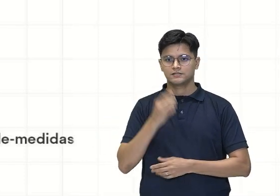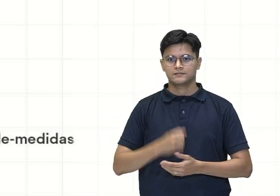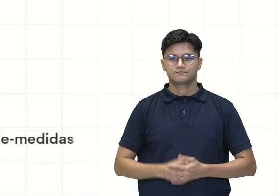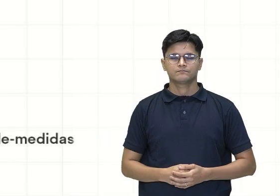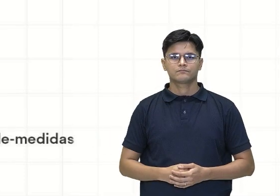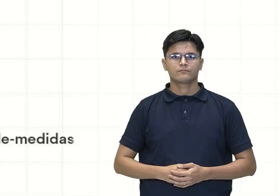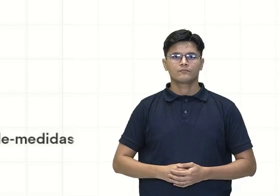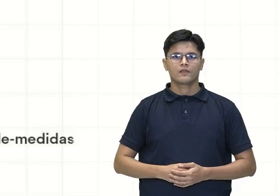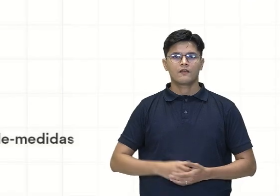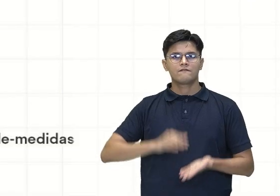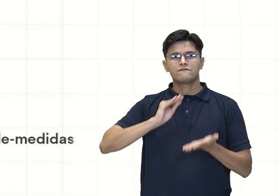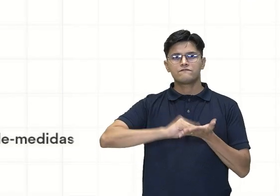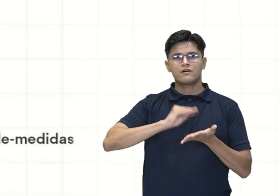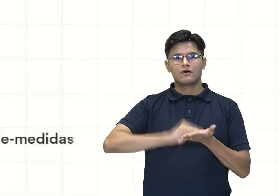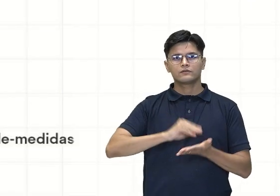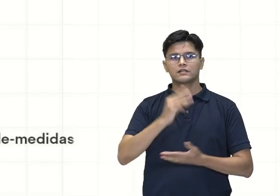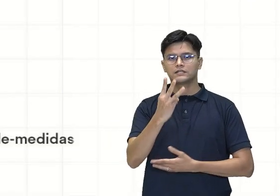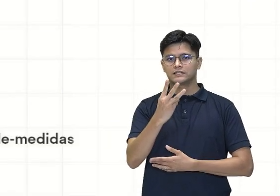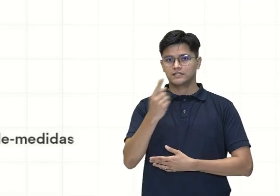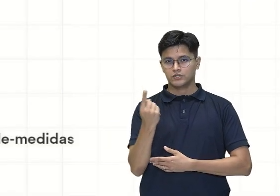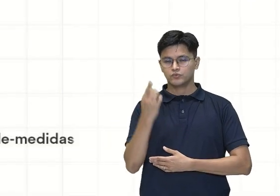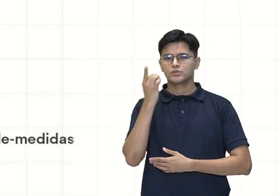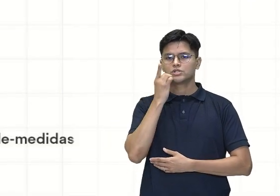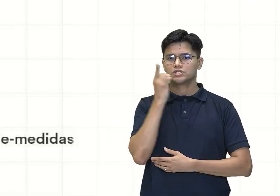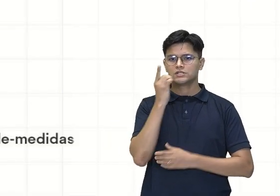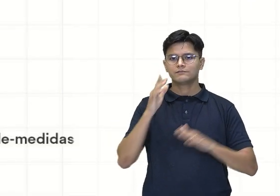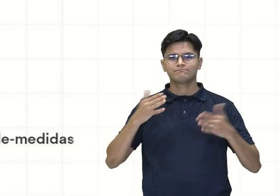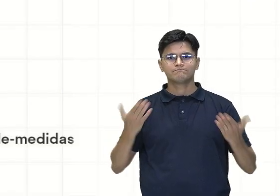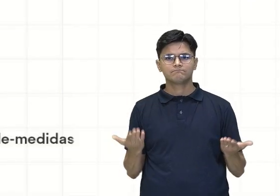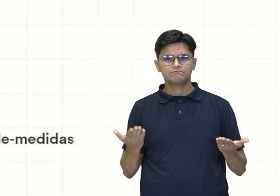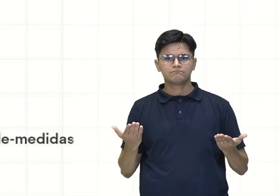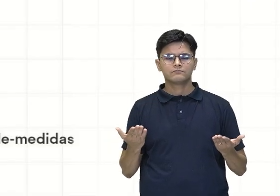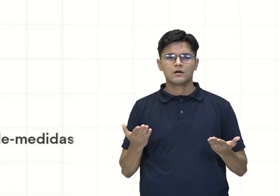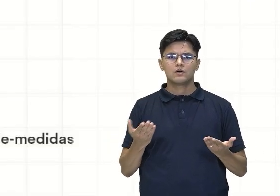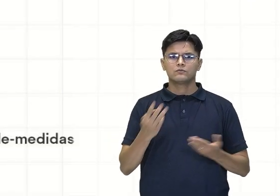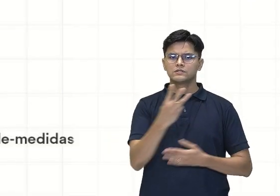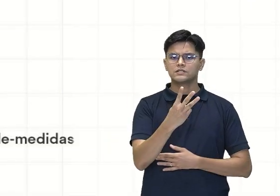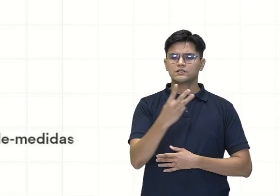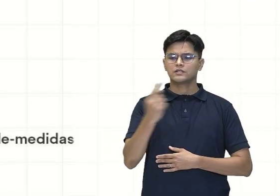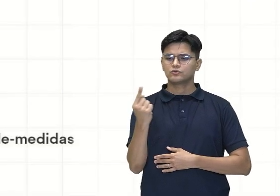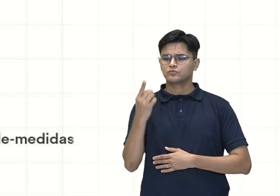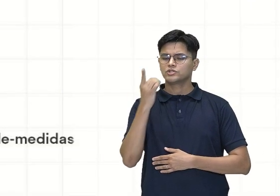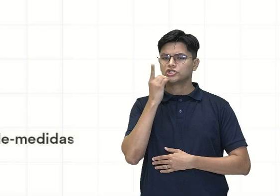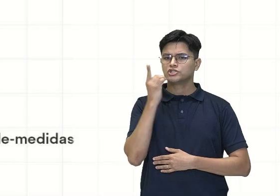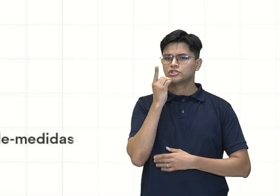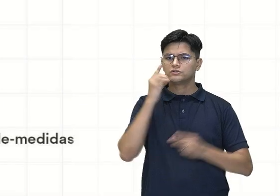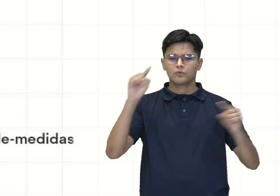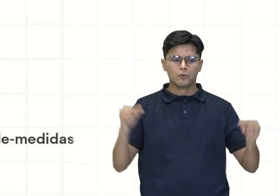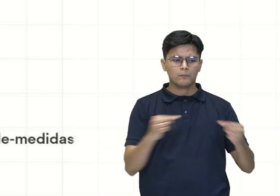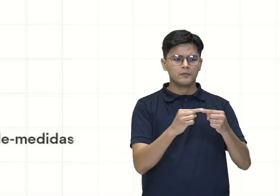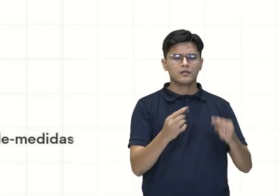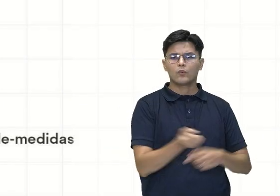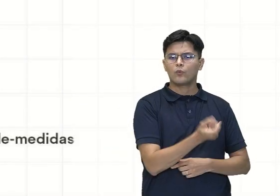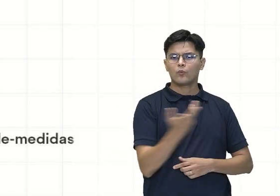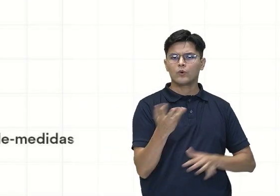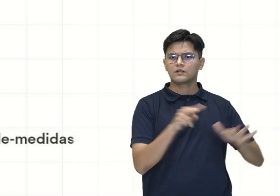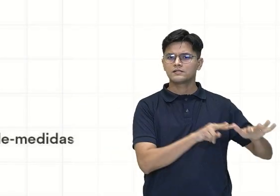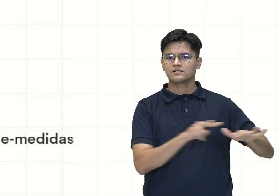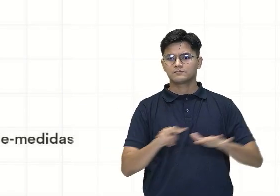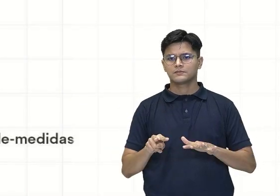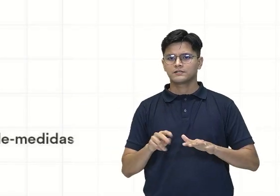aí, quantas vezes tem 7 dias dentro de 31? Aqui é bem